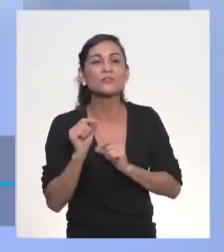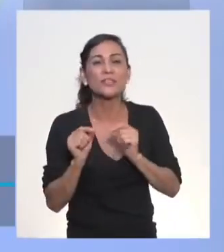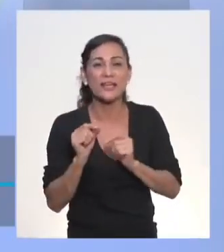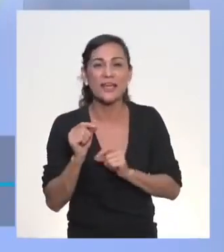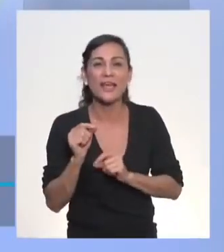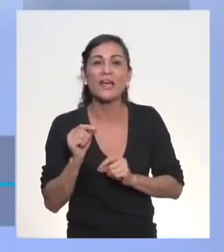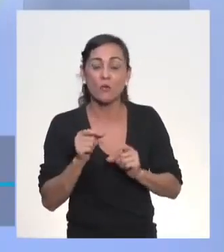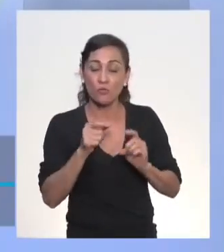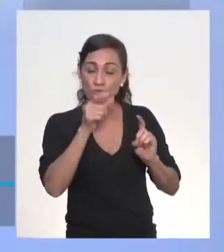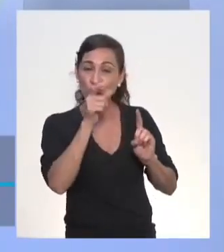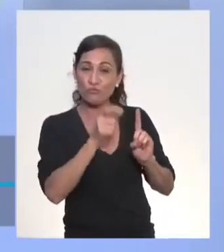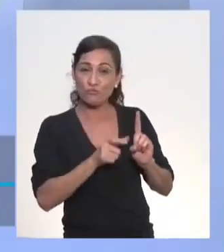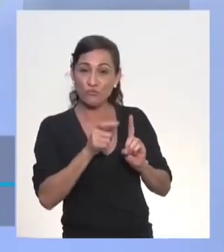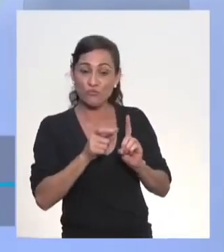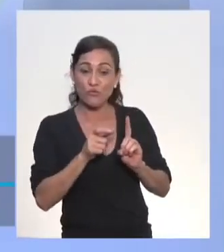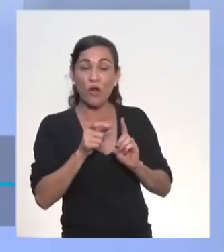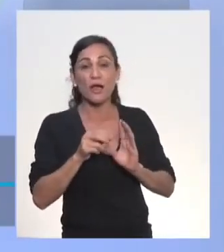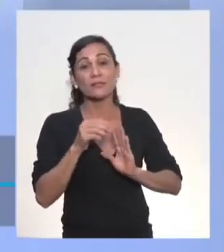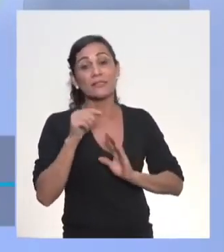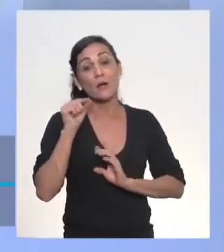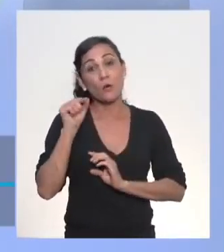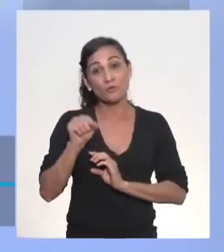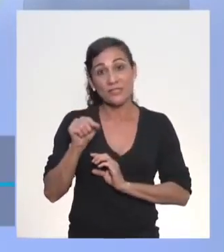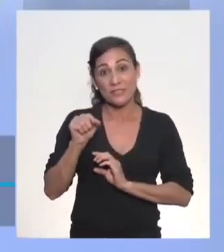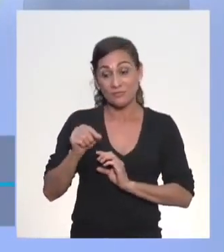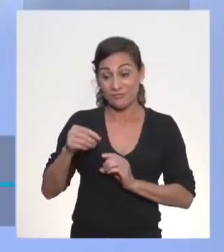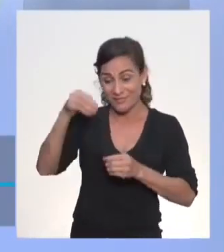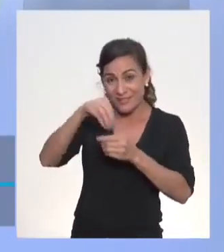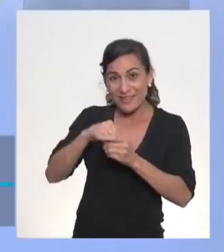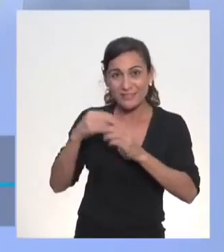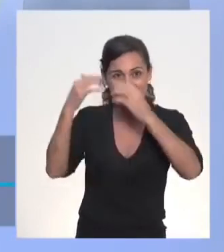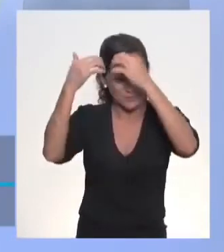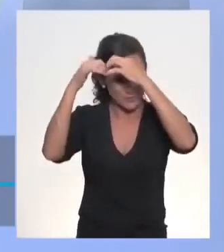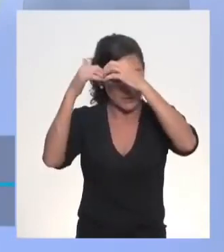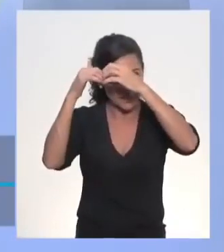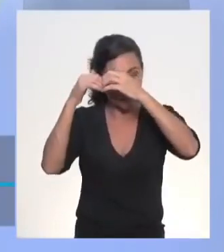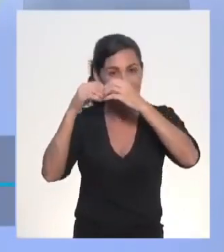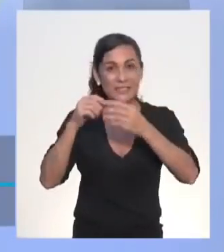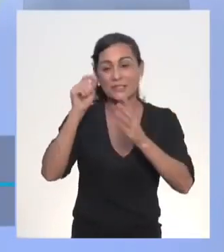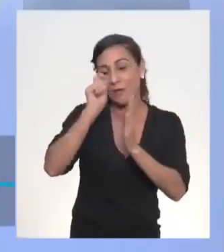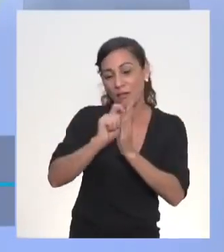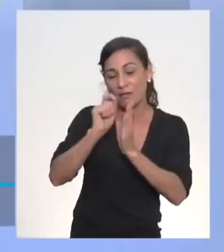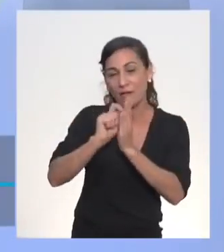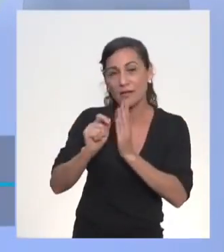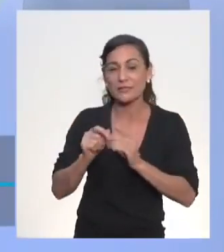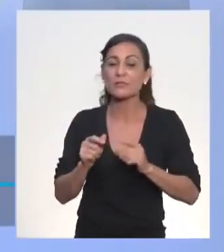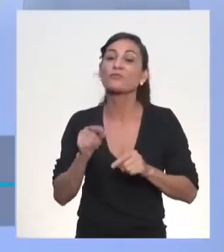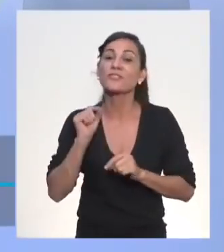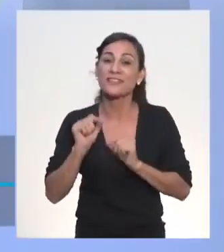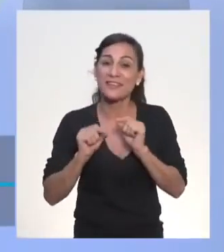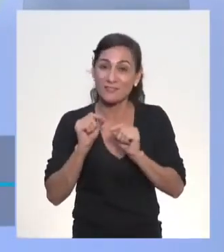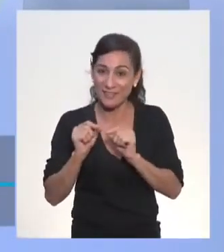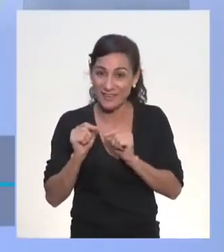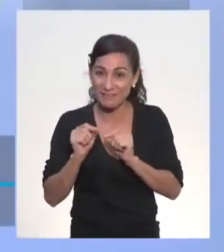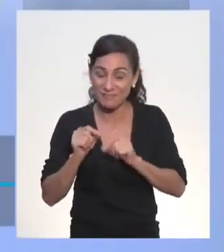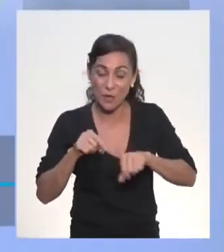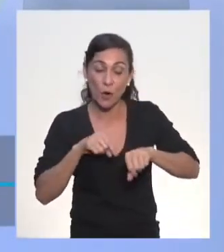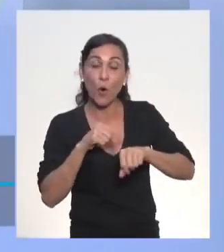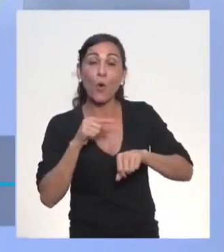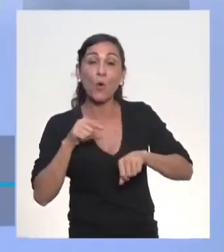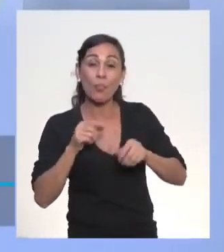narrador dá mais importância para o que está acontecendo na mente do personagem do que para as ações, você tem aí o tempo psicológico. O